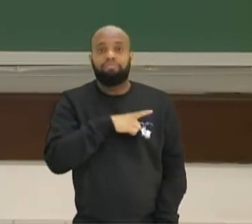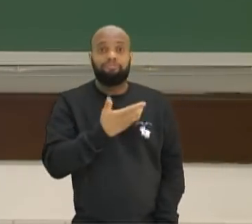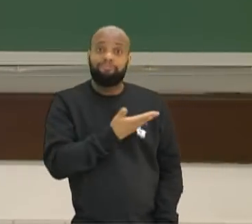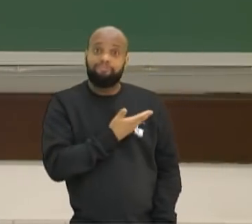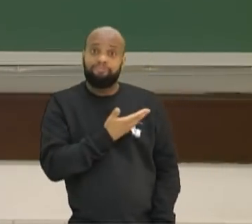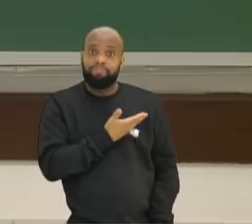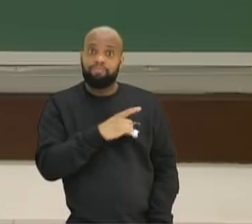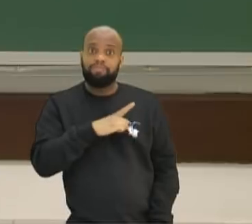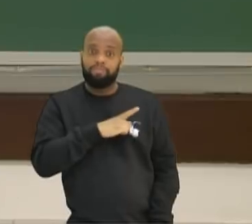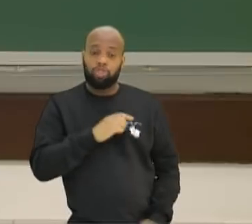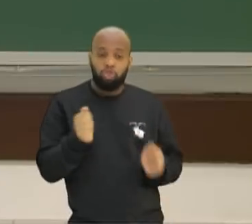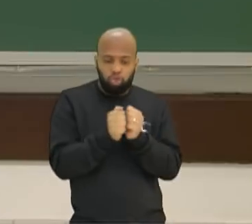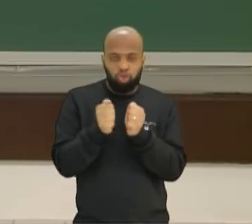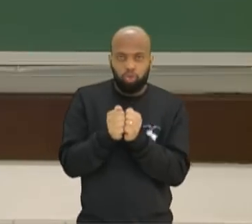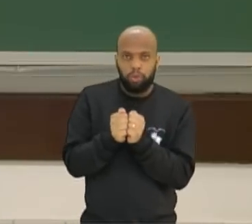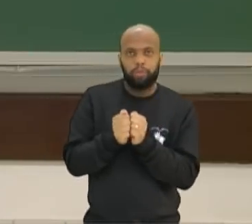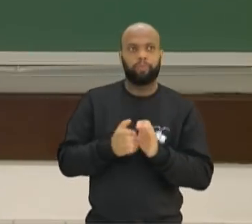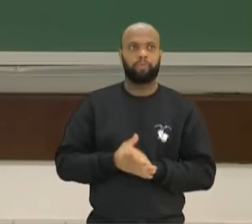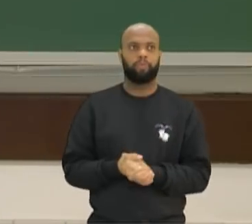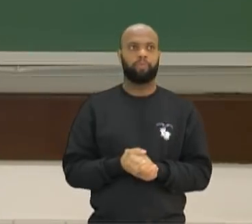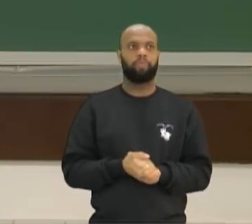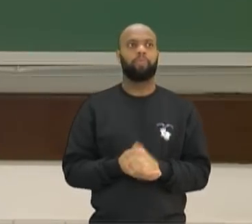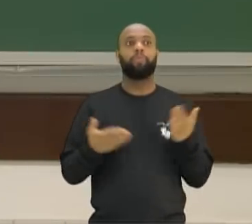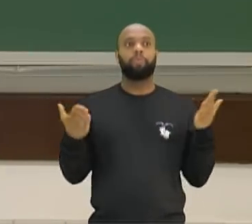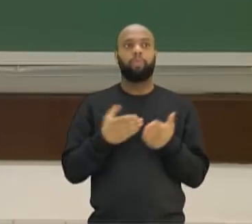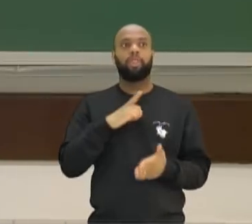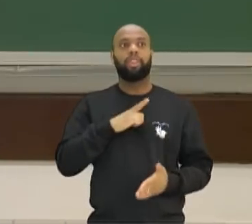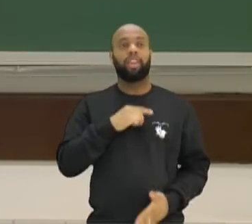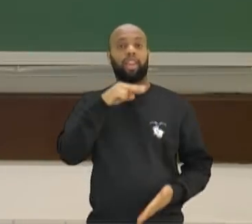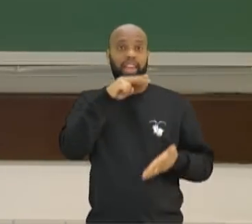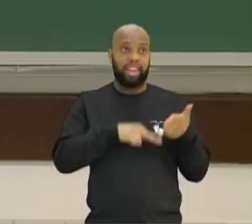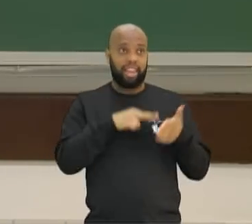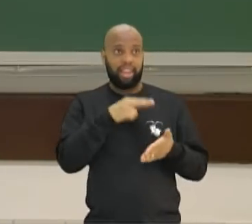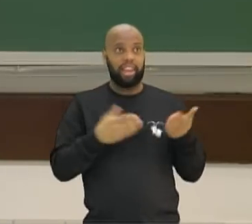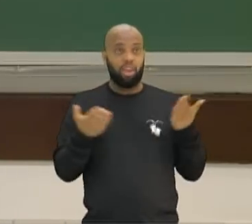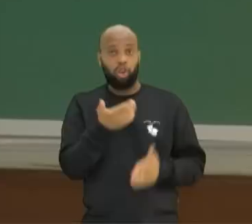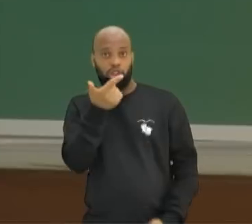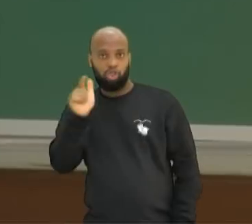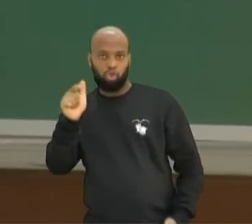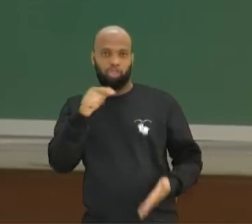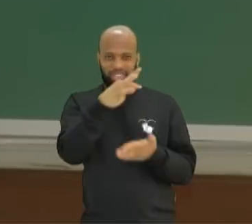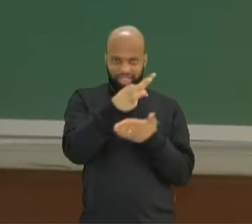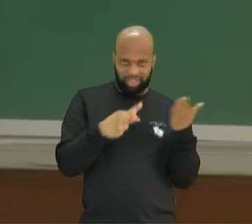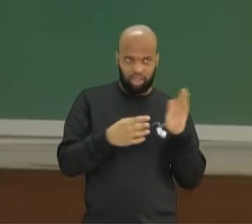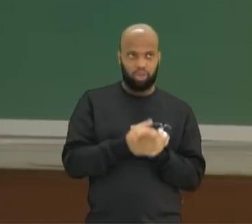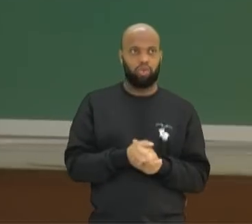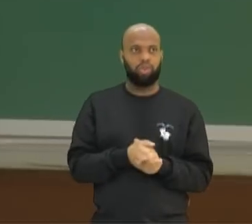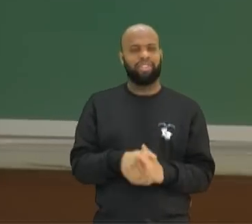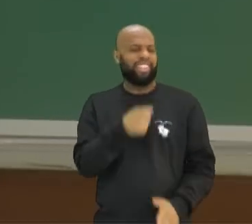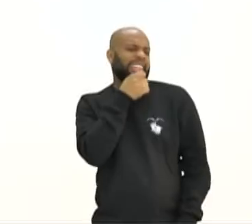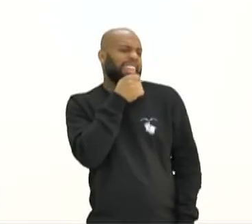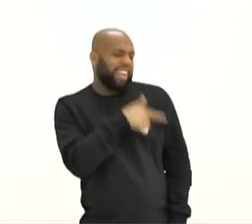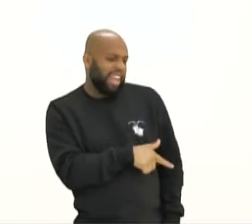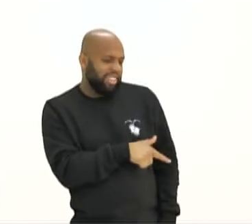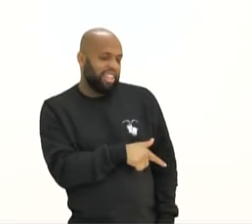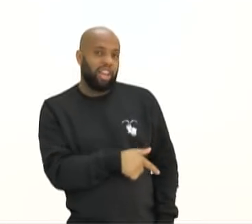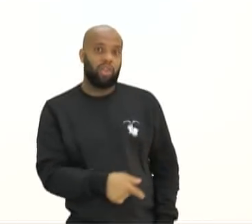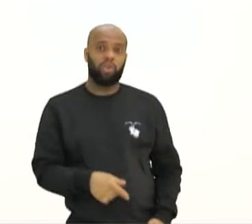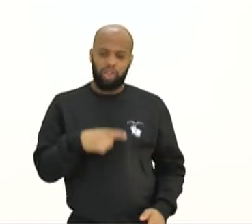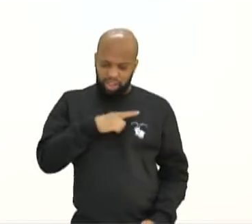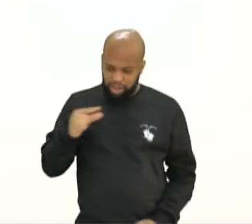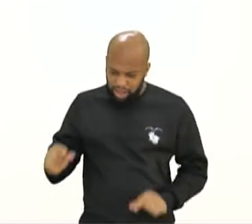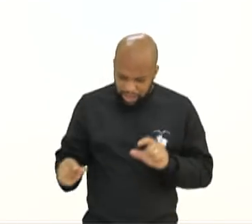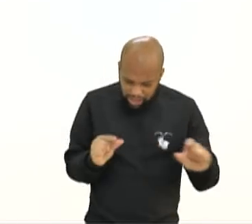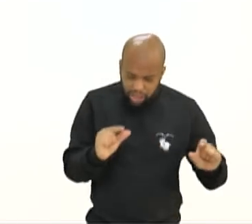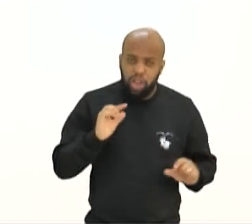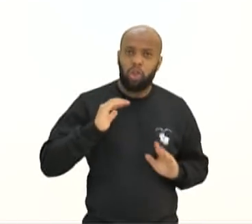tendo uma companhia. E nós vamos reler um trecho que diz: engraçado, são canhotas,